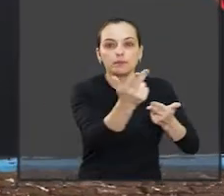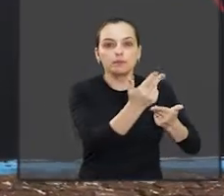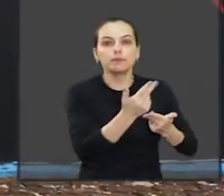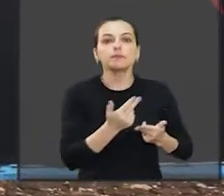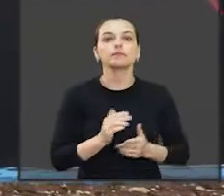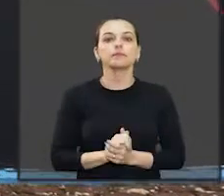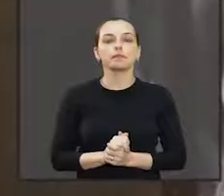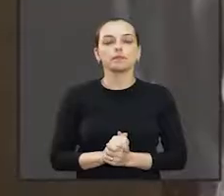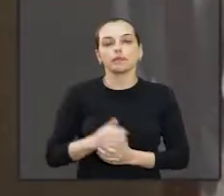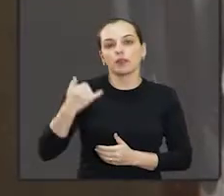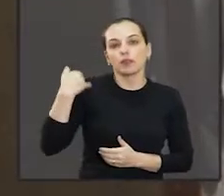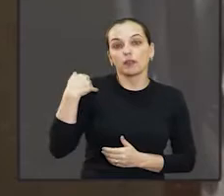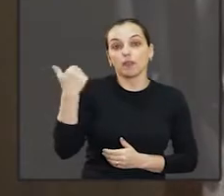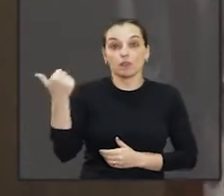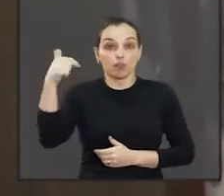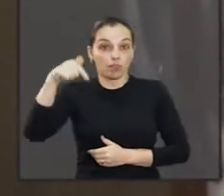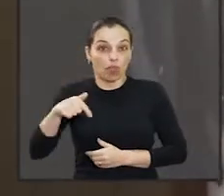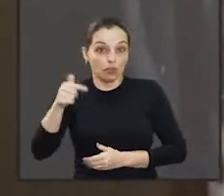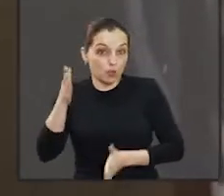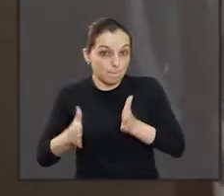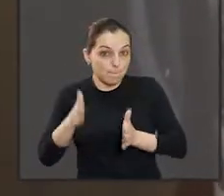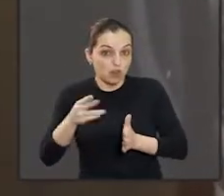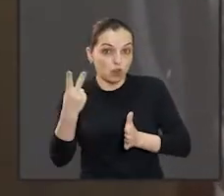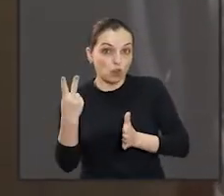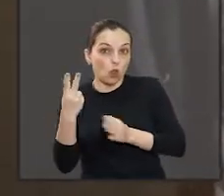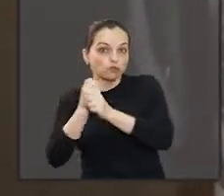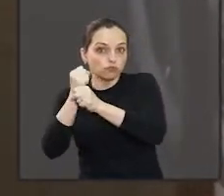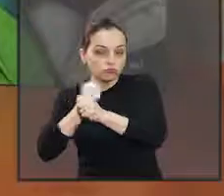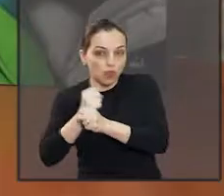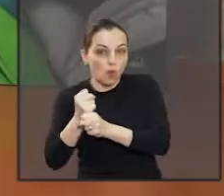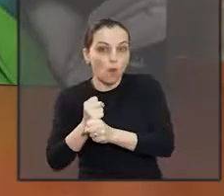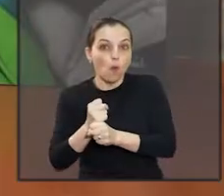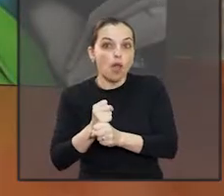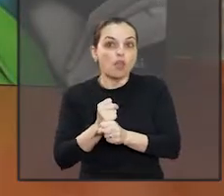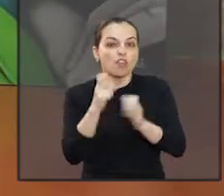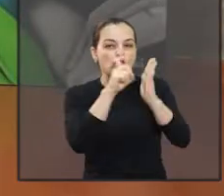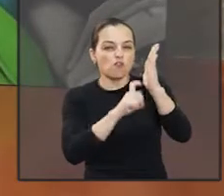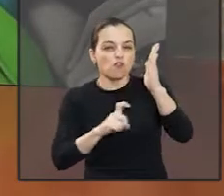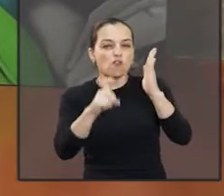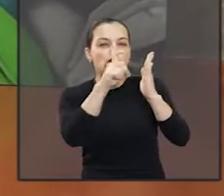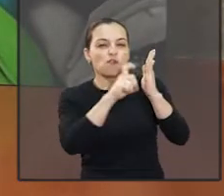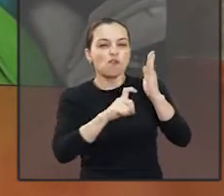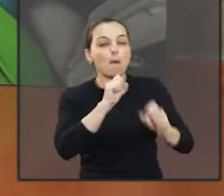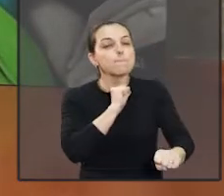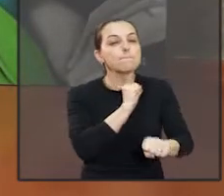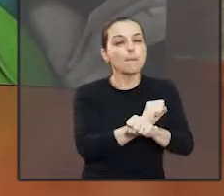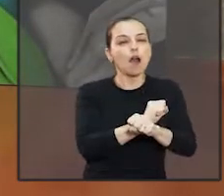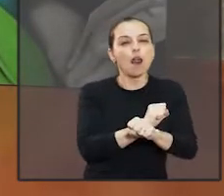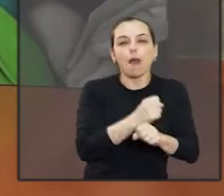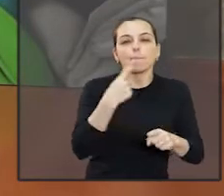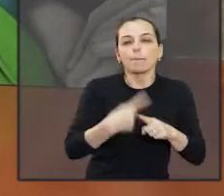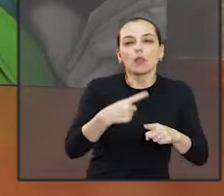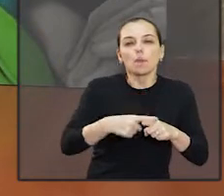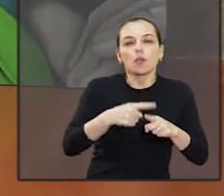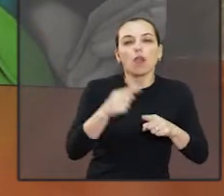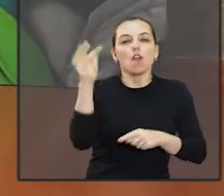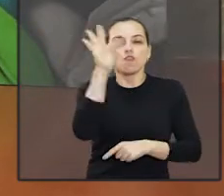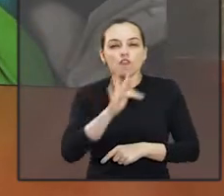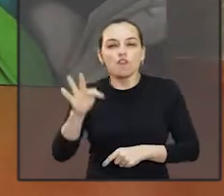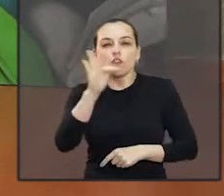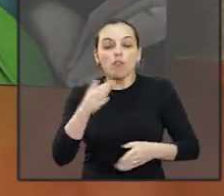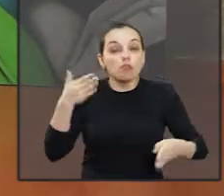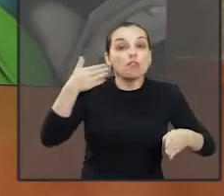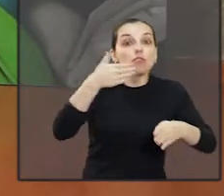essa. Quando eu fiz 17 anos, eu fui cursar faculdade fora da cidade. E aí foi um período que eu dei um tempo, assim, fiquei tipo um ano,